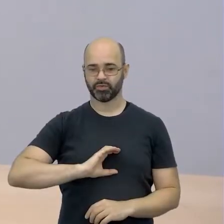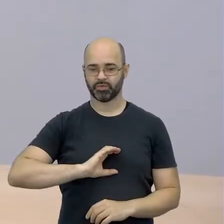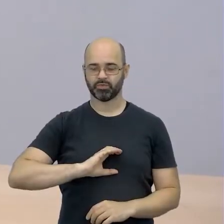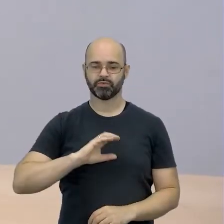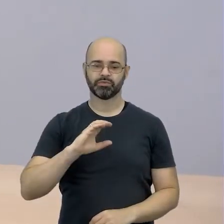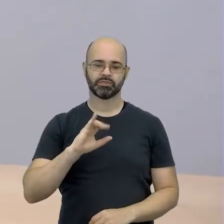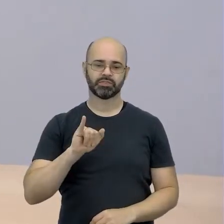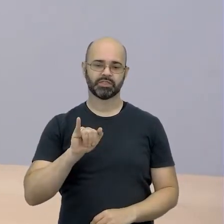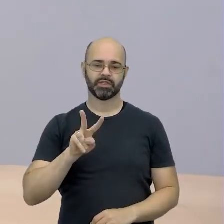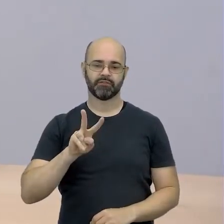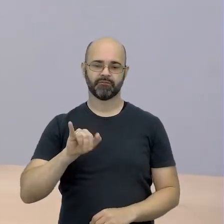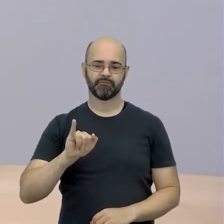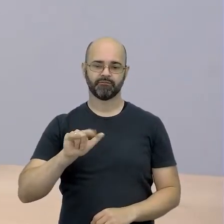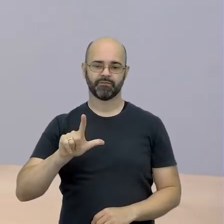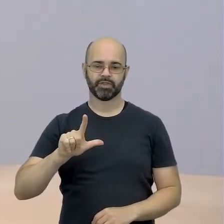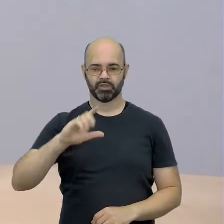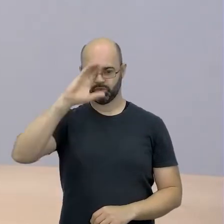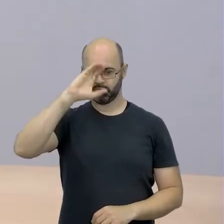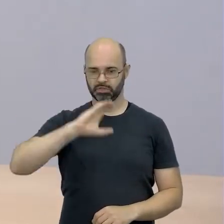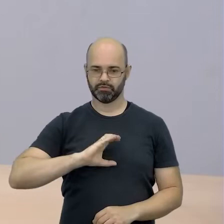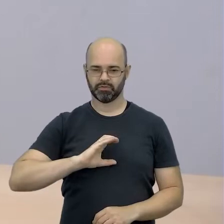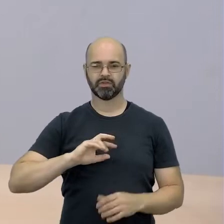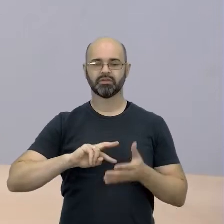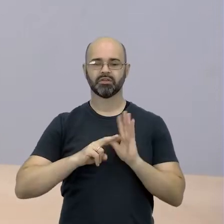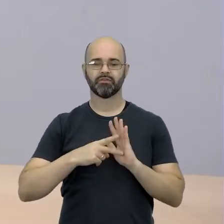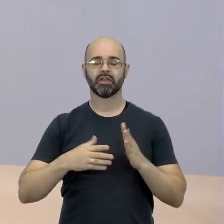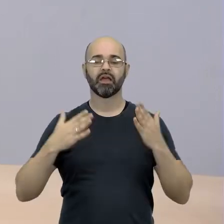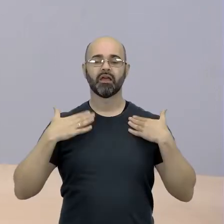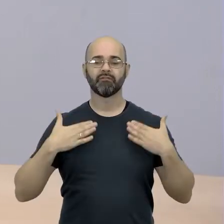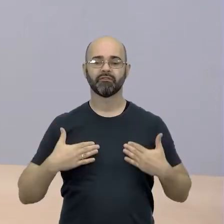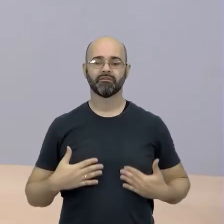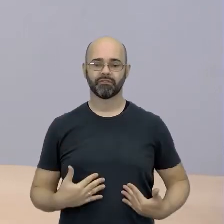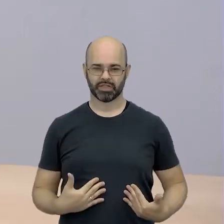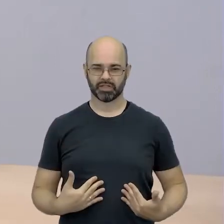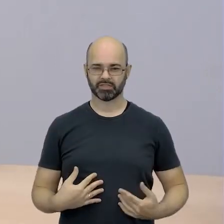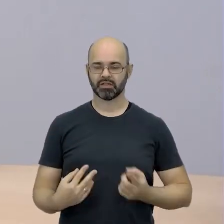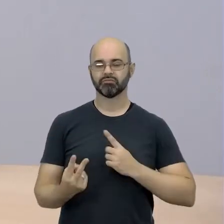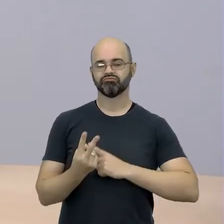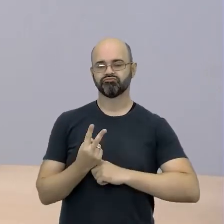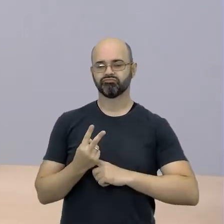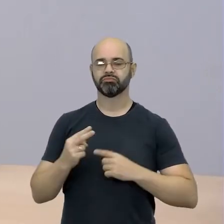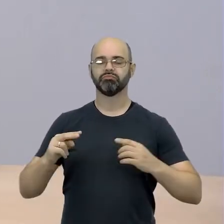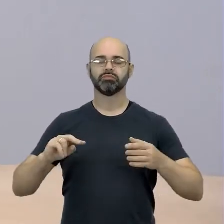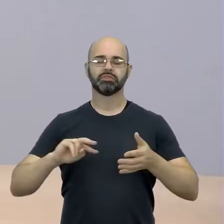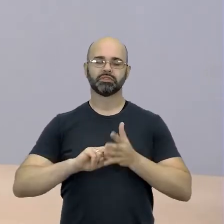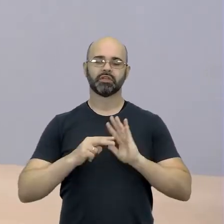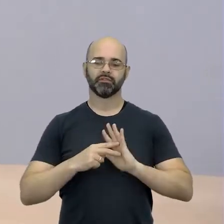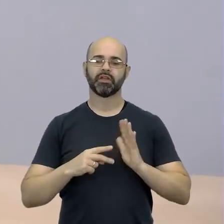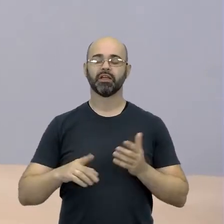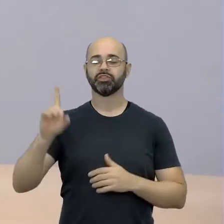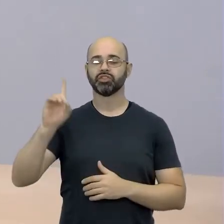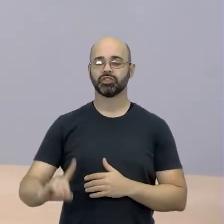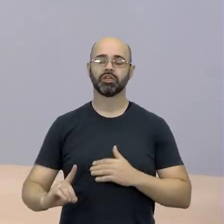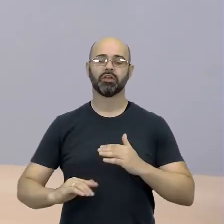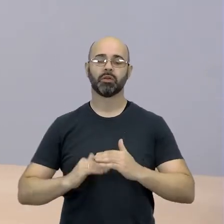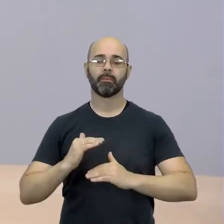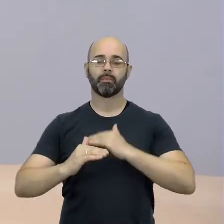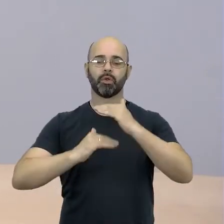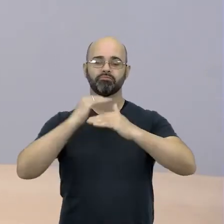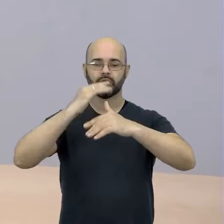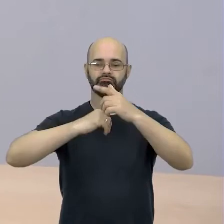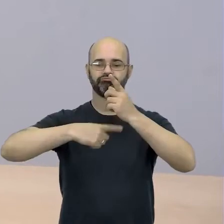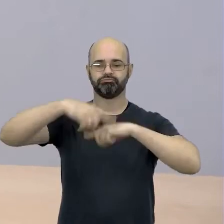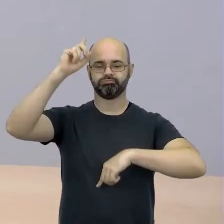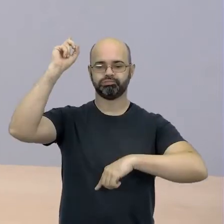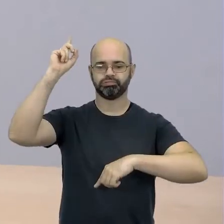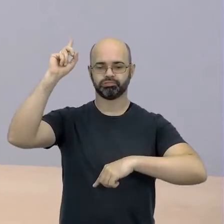direito à integridade física, de direito à prosperidade, de direitos